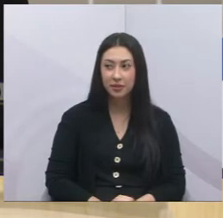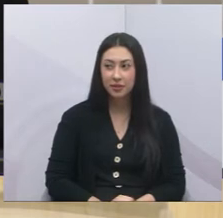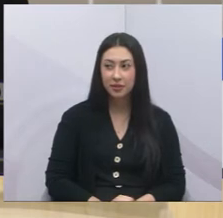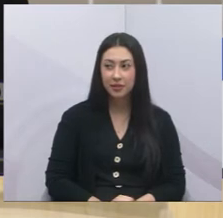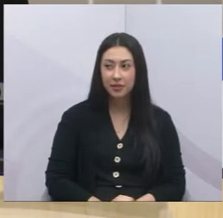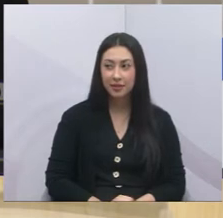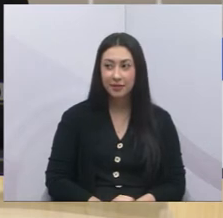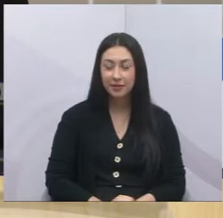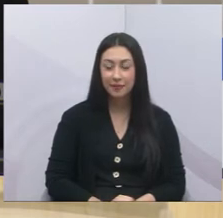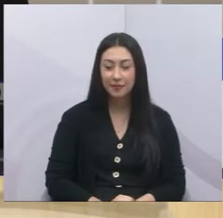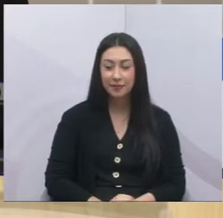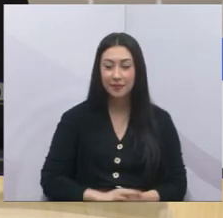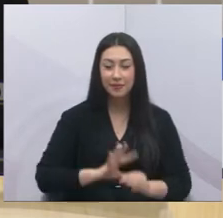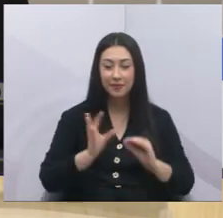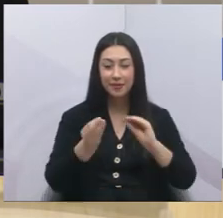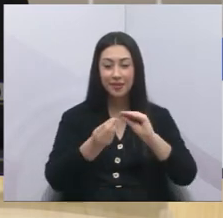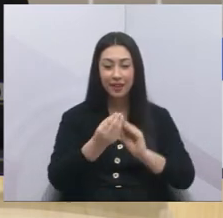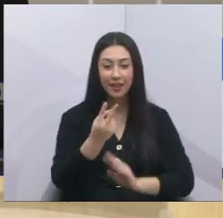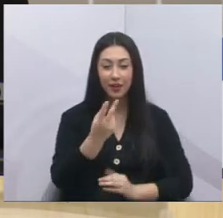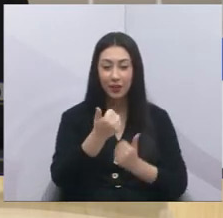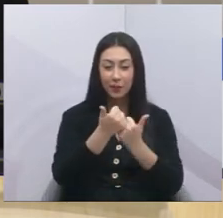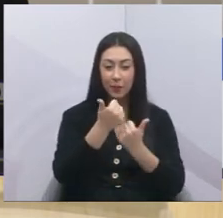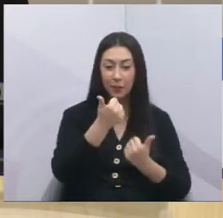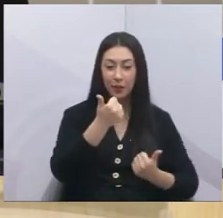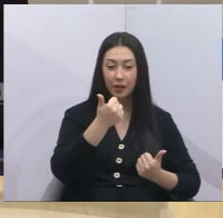Emenda 2, a subemenda 2 da emenda 2.